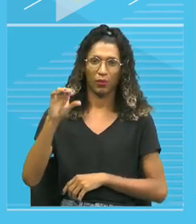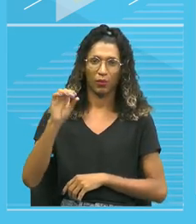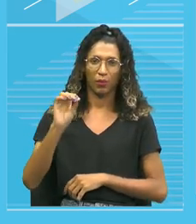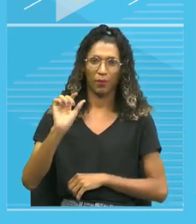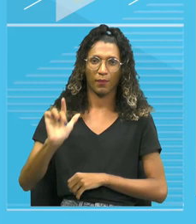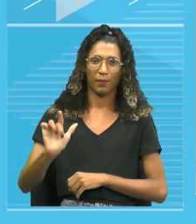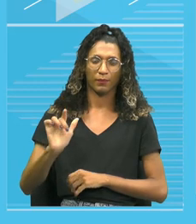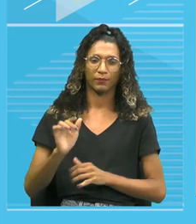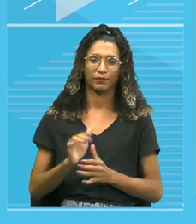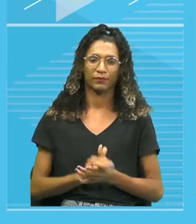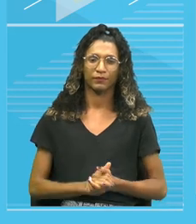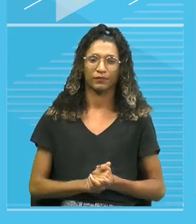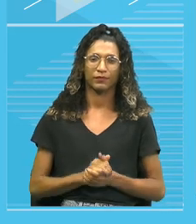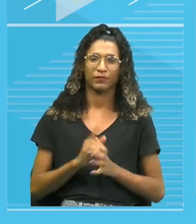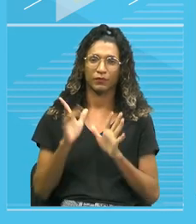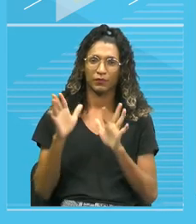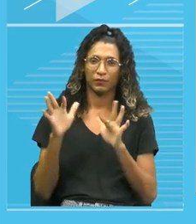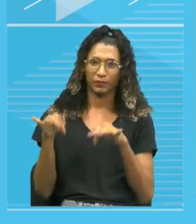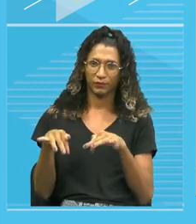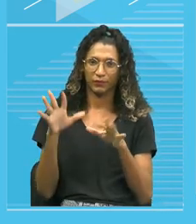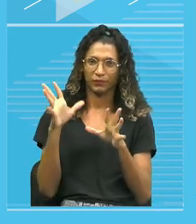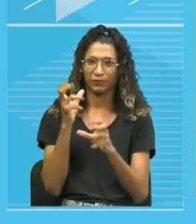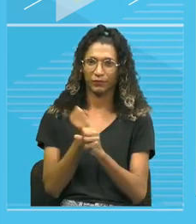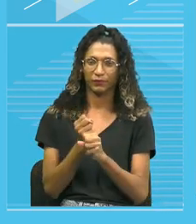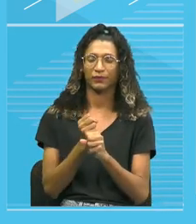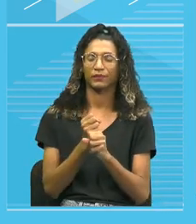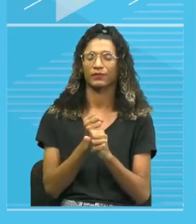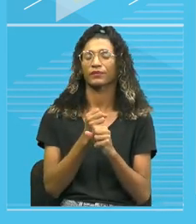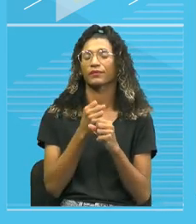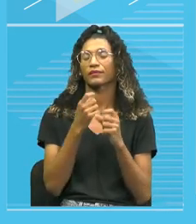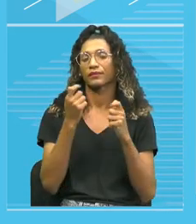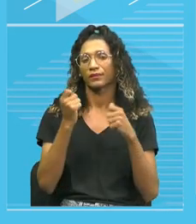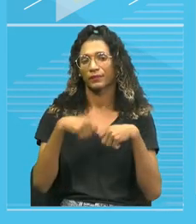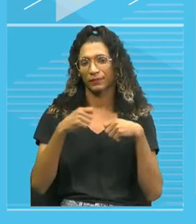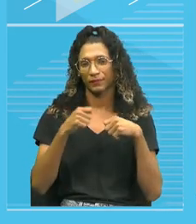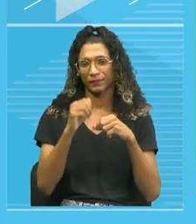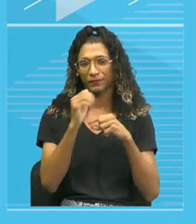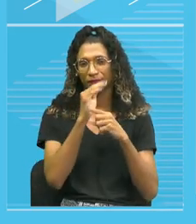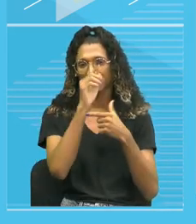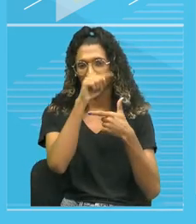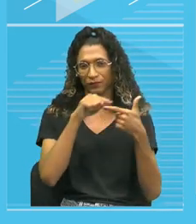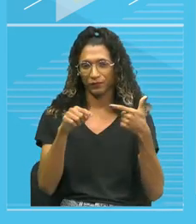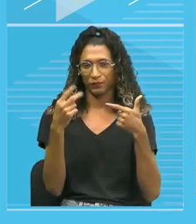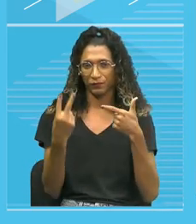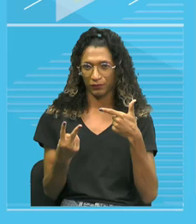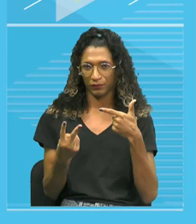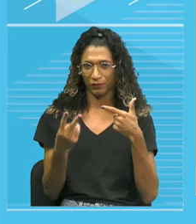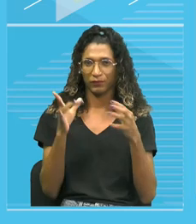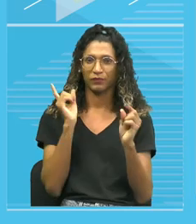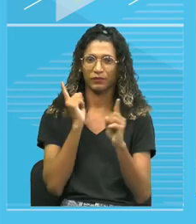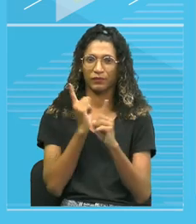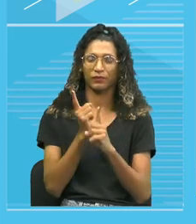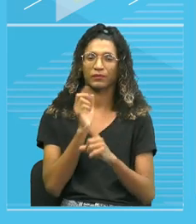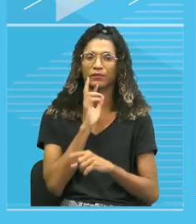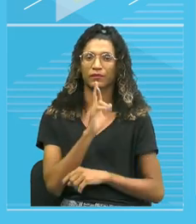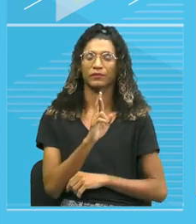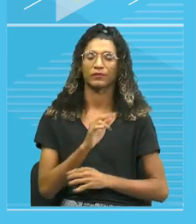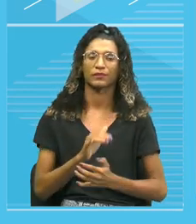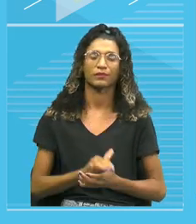o cálculo para um mol aí nós vamos ter que dividir por dois que vai ser o valor da questão